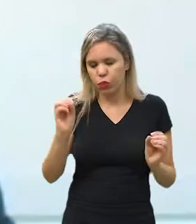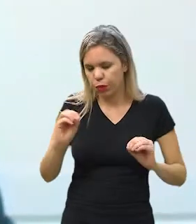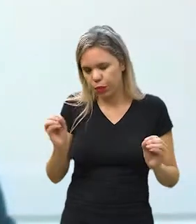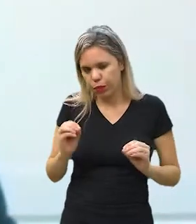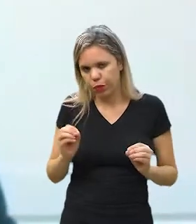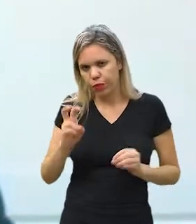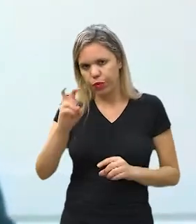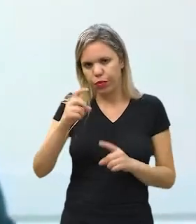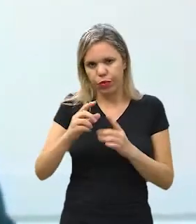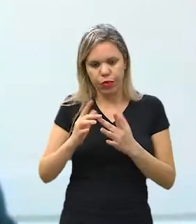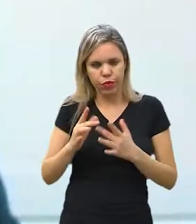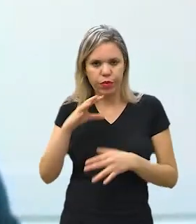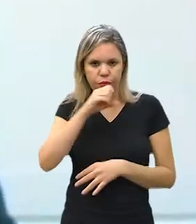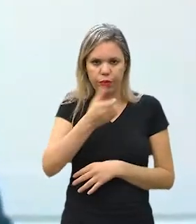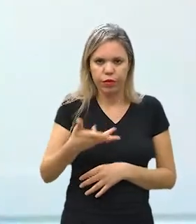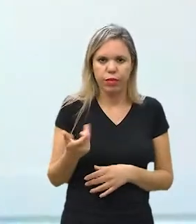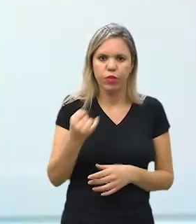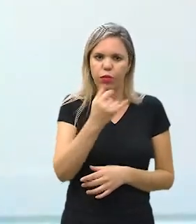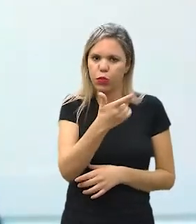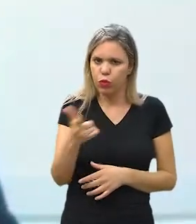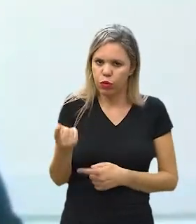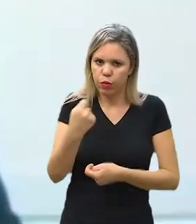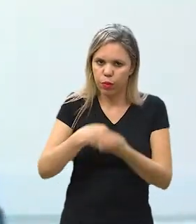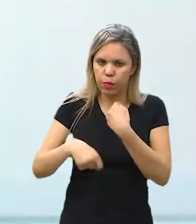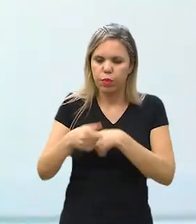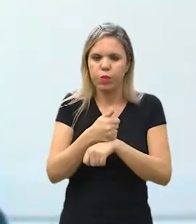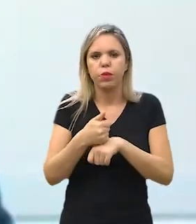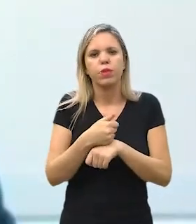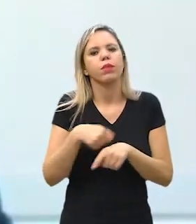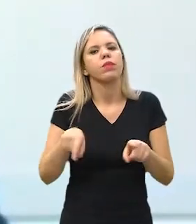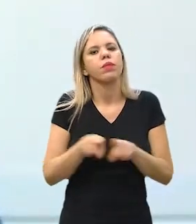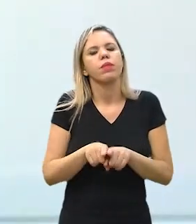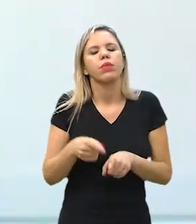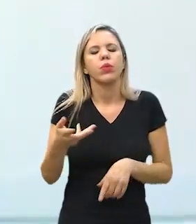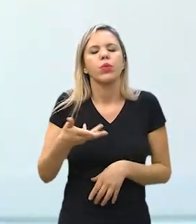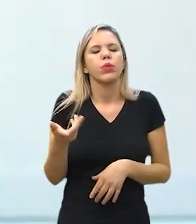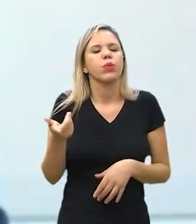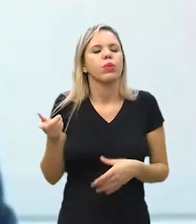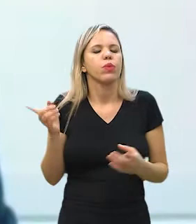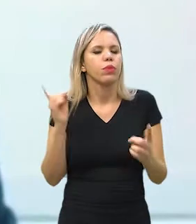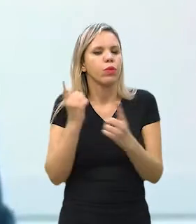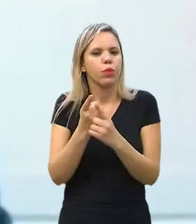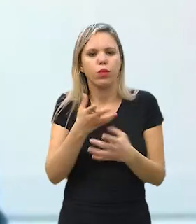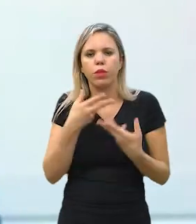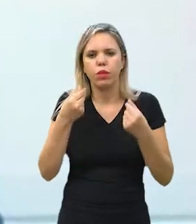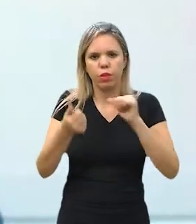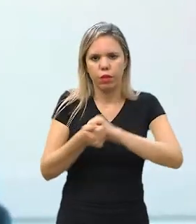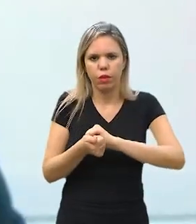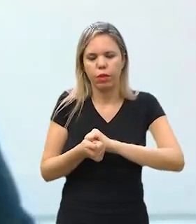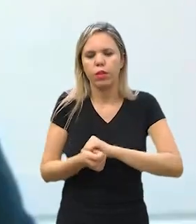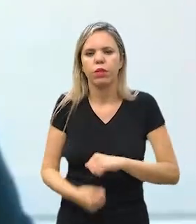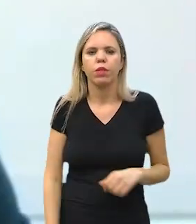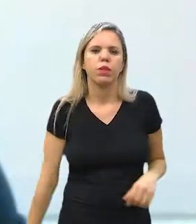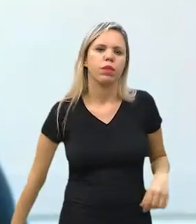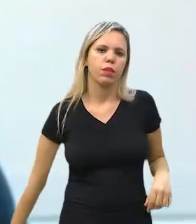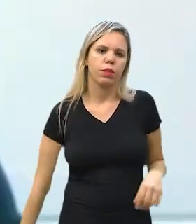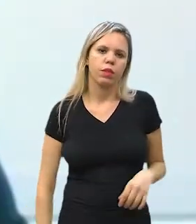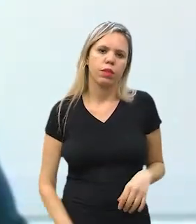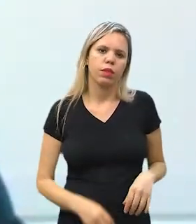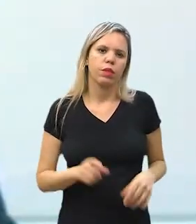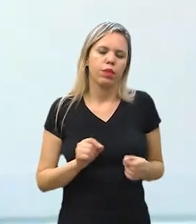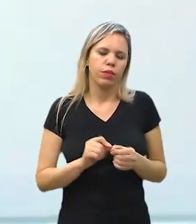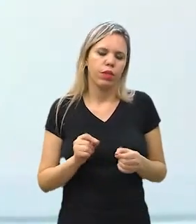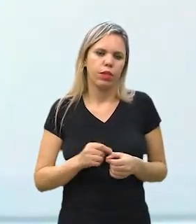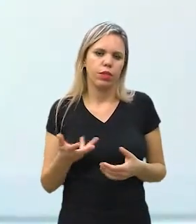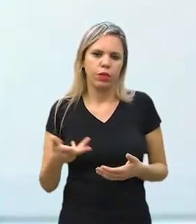sem dúvida nenhuma, 5 vezes mais rápido que se eu não tivesse network. E além da velocidade, a qualidade,